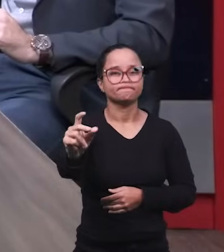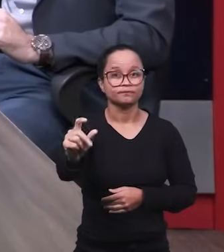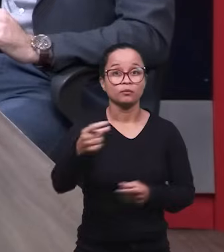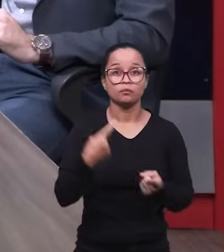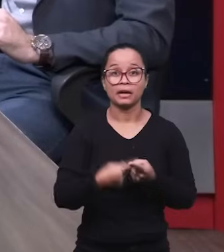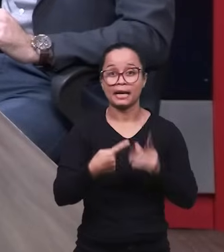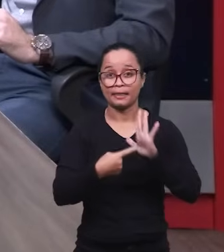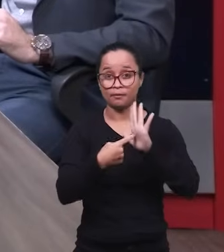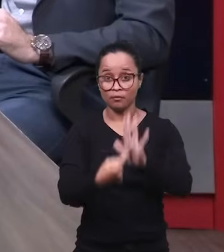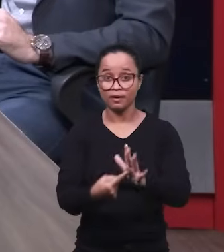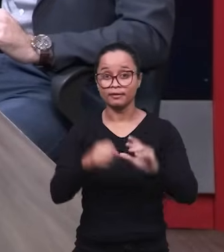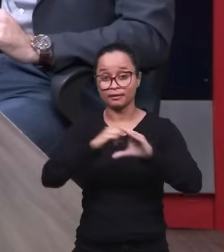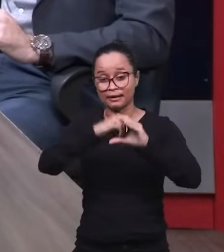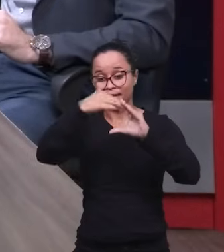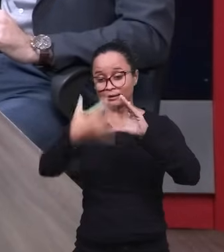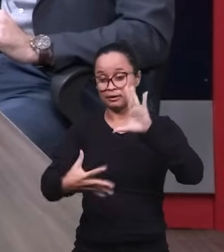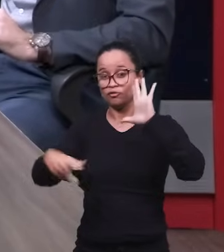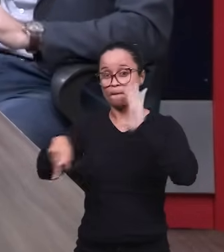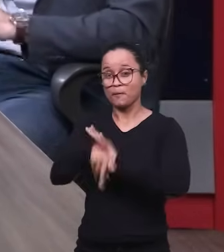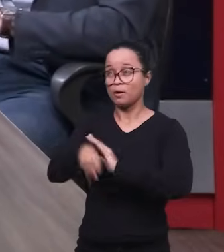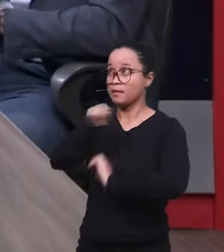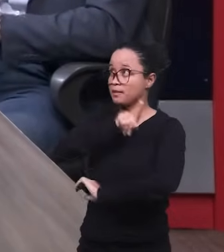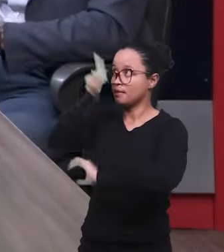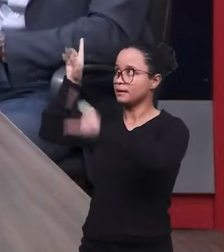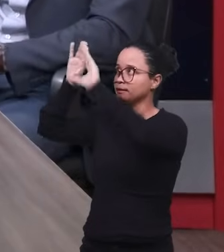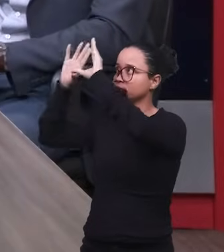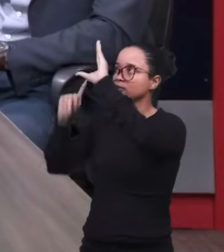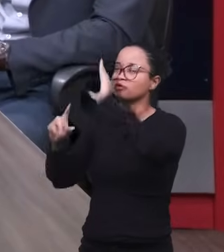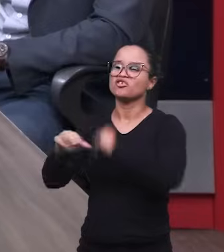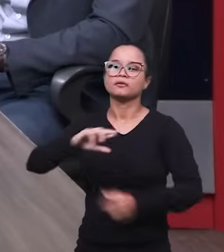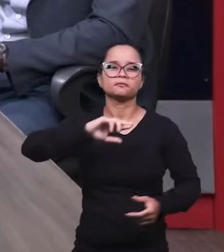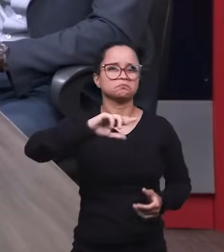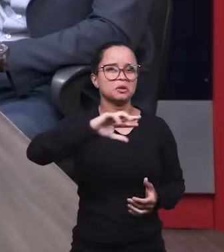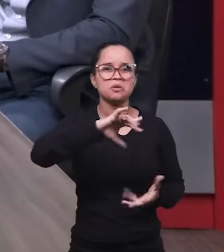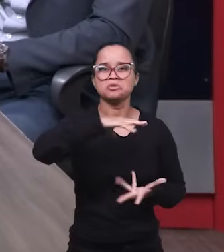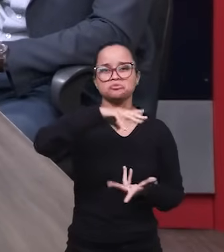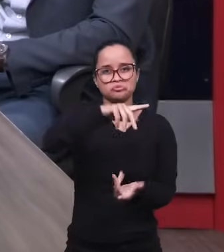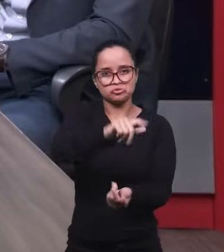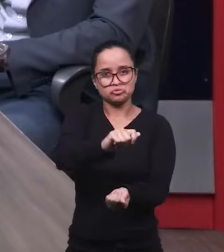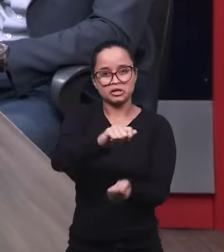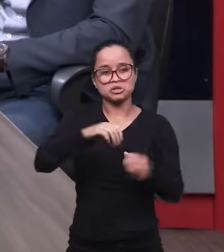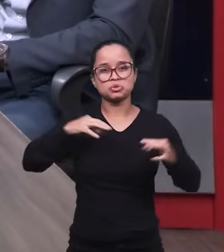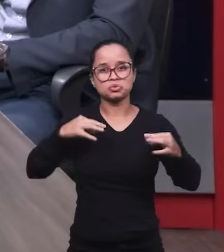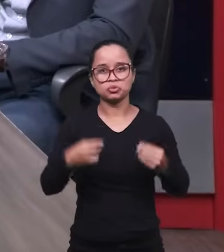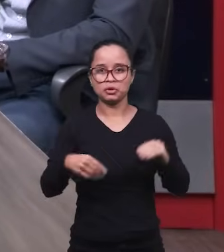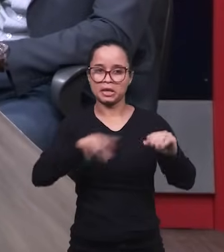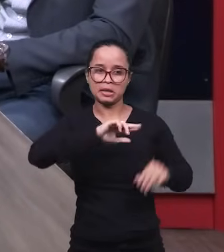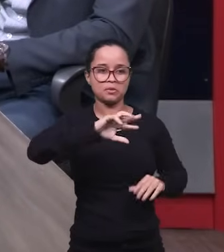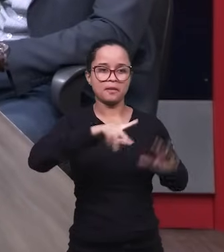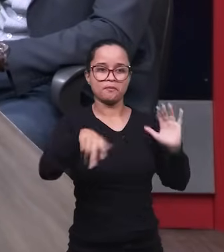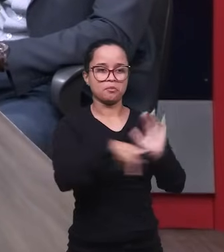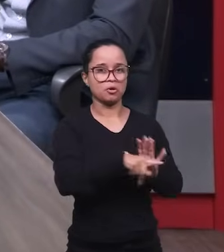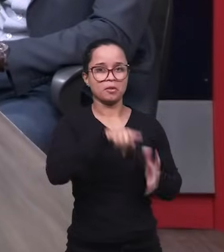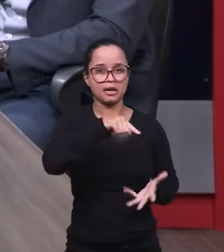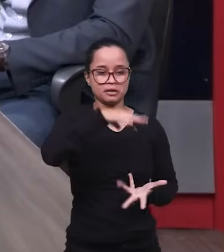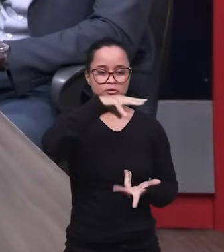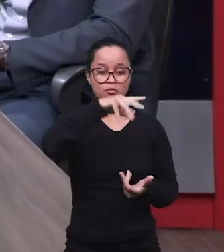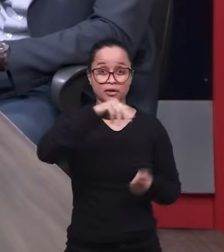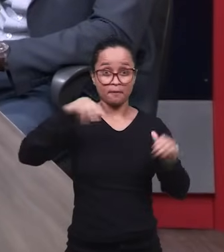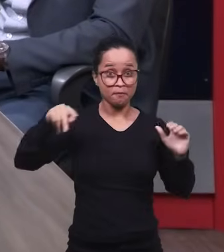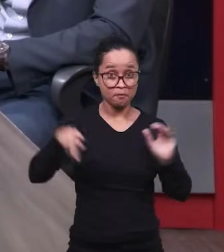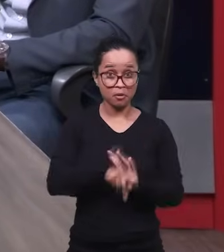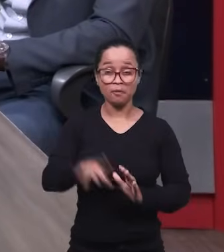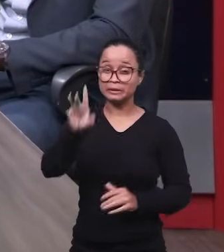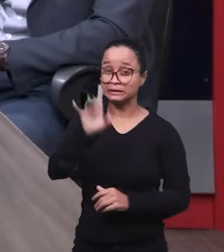traz atributos da eternidade, que não fazem parte desse universo. E tudo que não faz parte desse universo, tudo que é eterno, que vem de